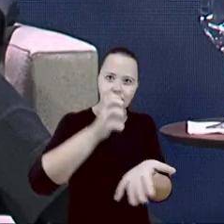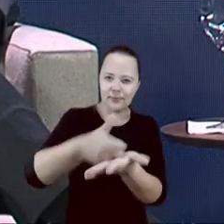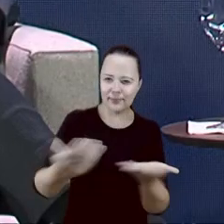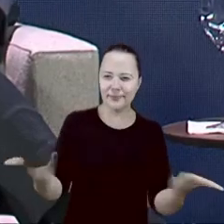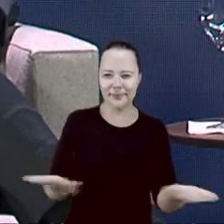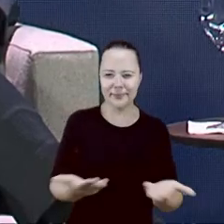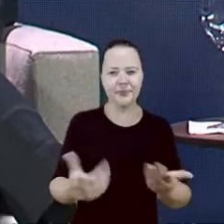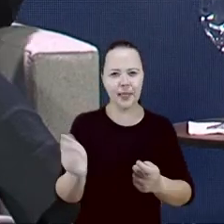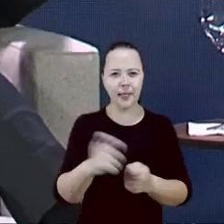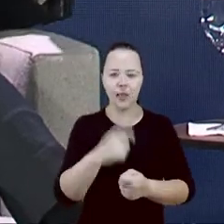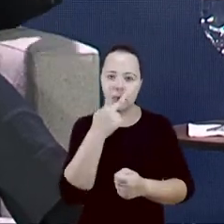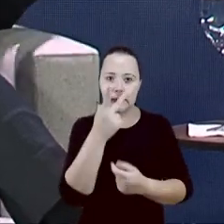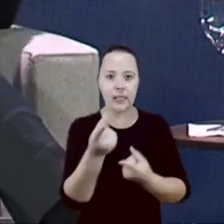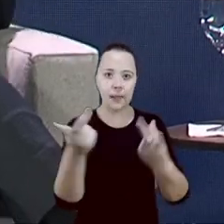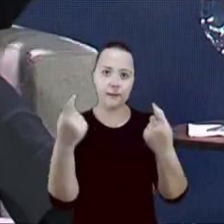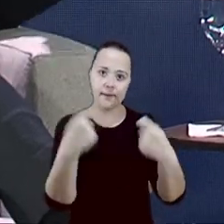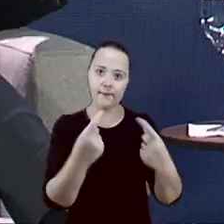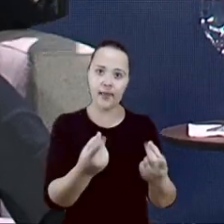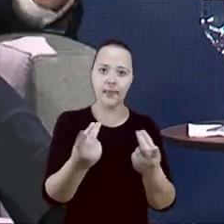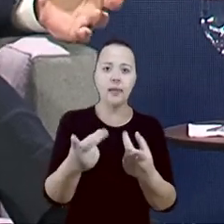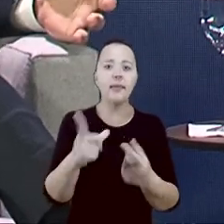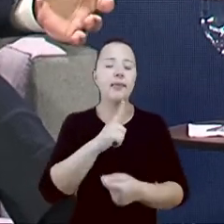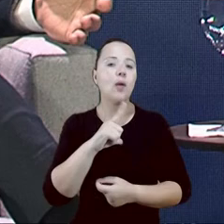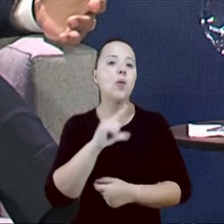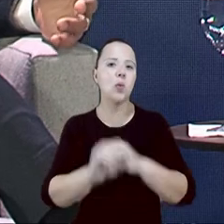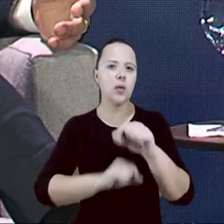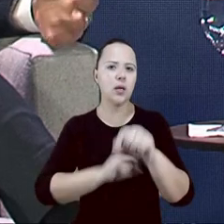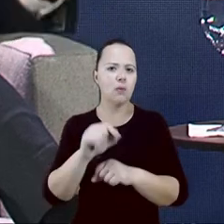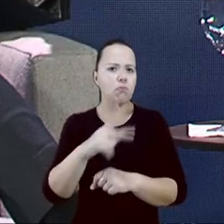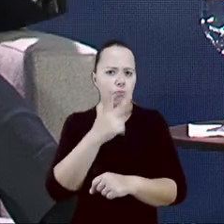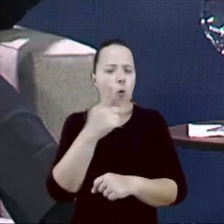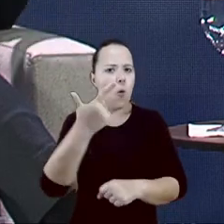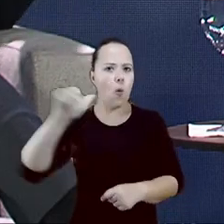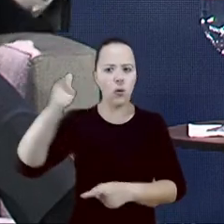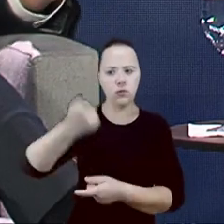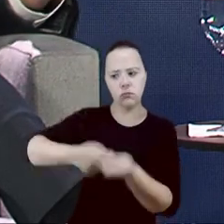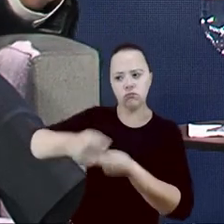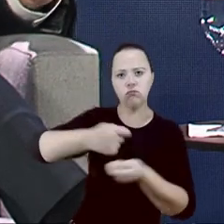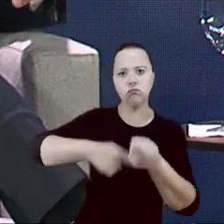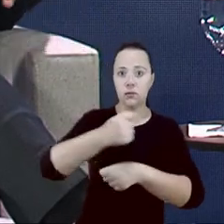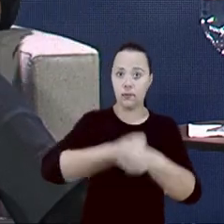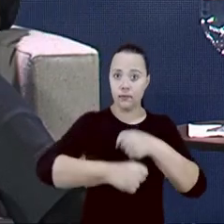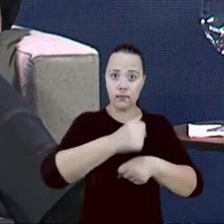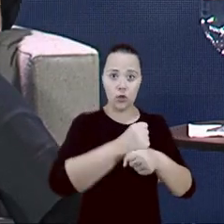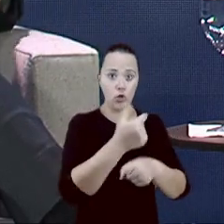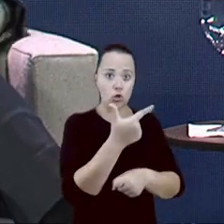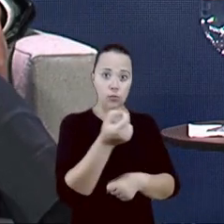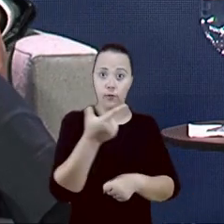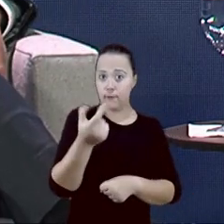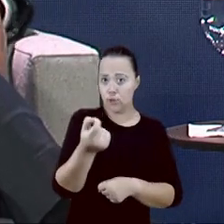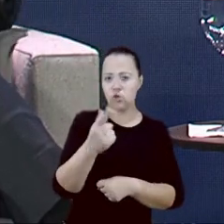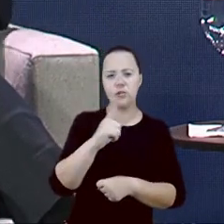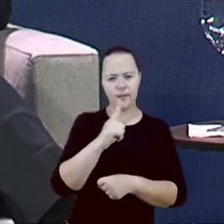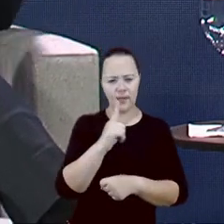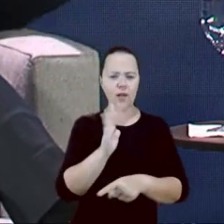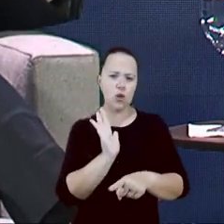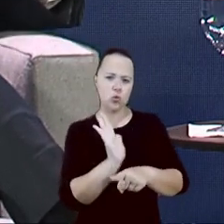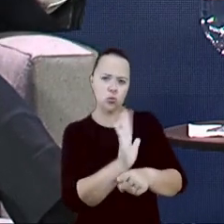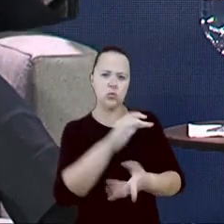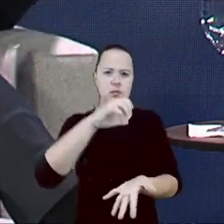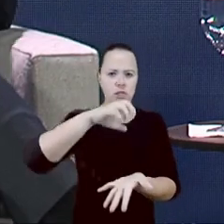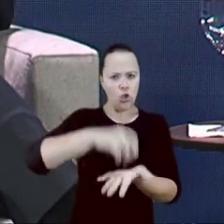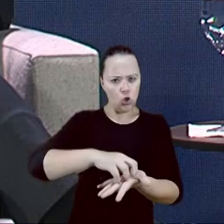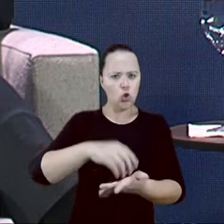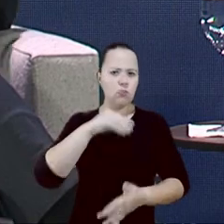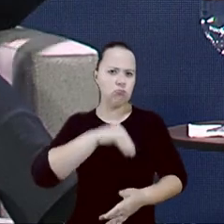para quem tá passando vender tem sido majoramente outro gestores né em 2020 a gente contou muito com a ajuda de tesourarias que hoje talvez